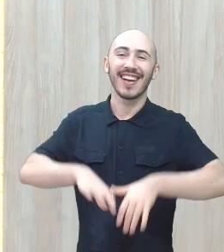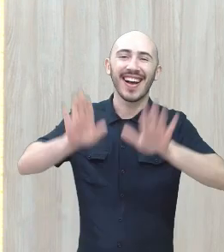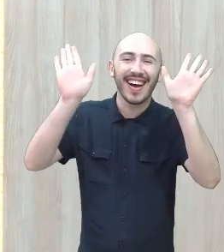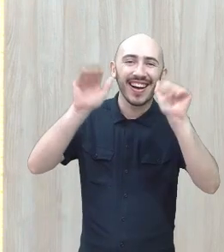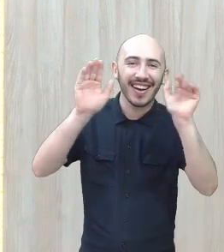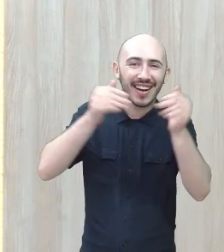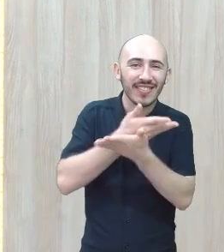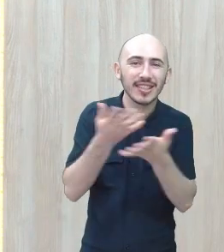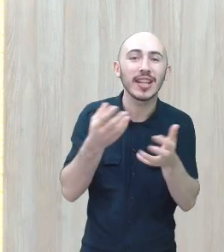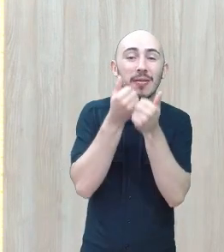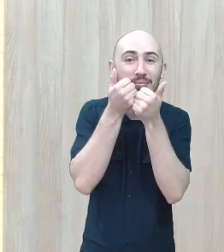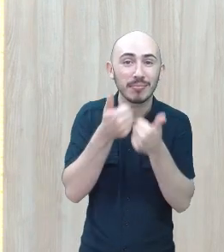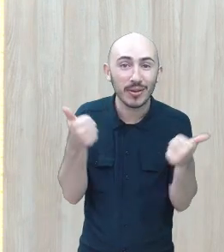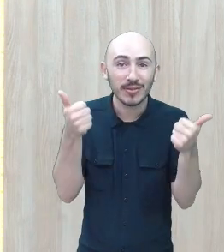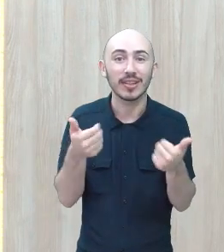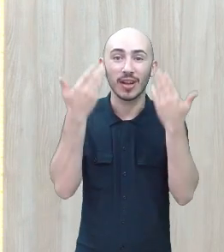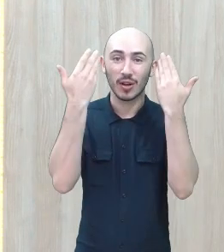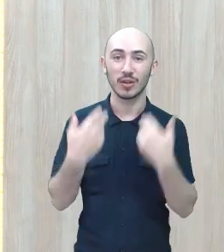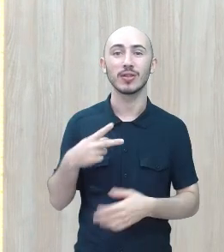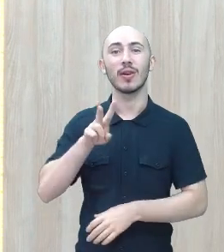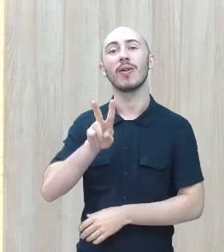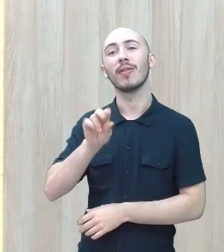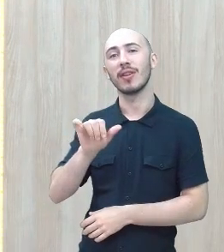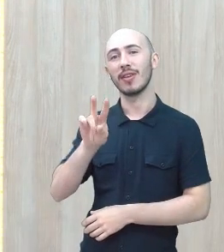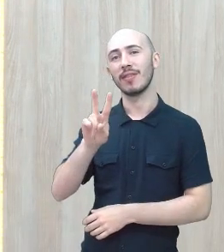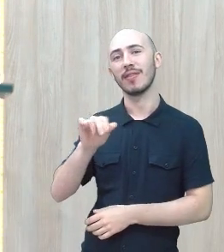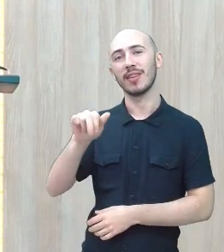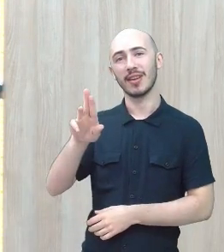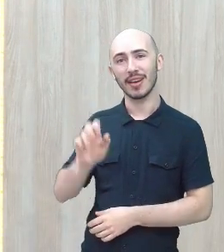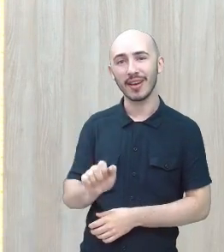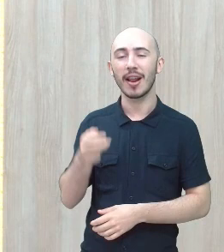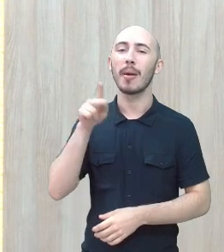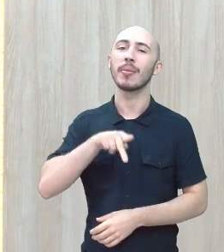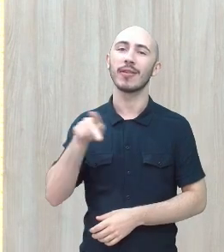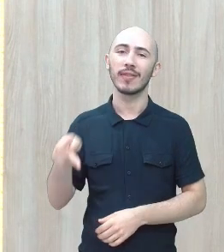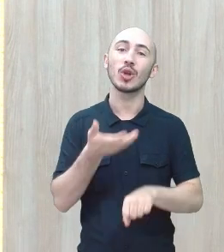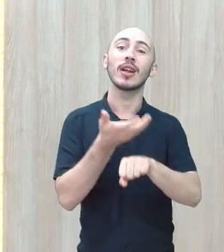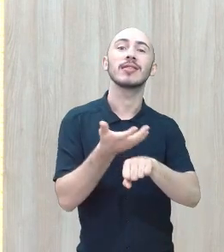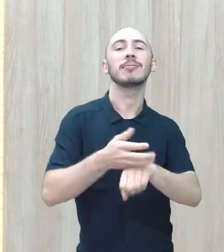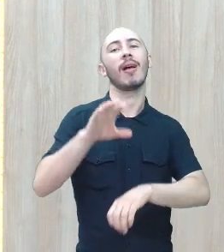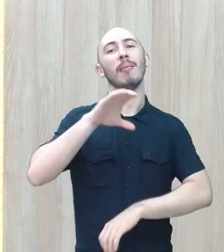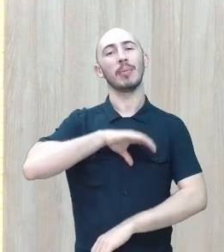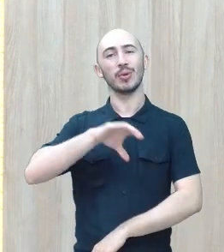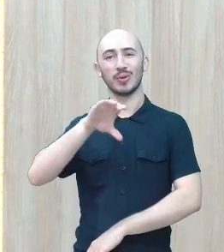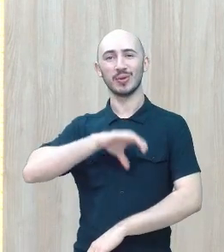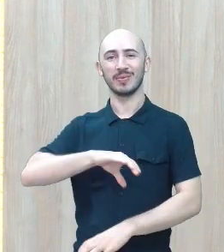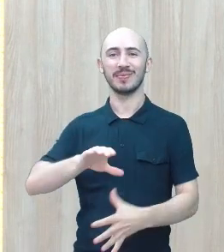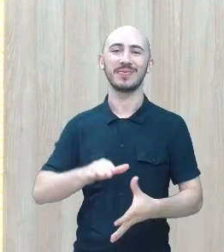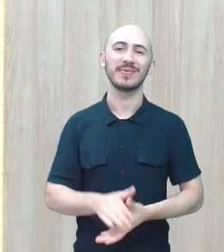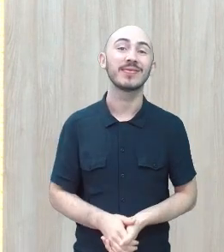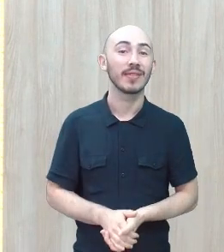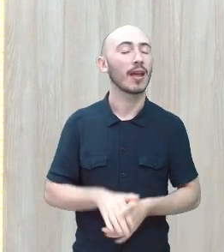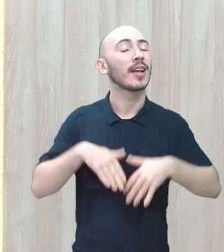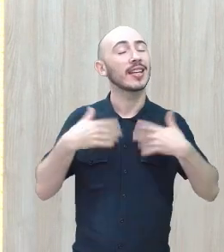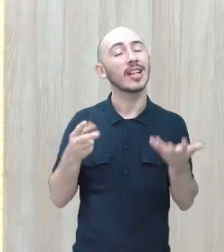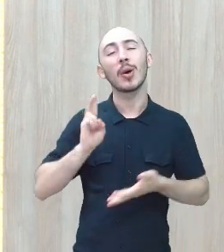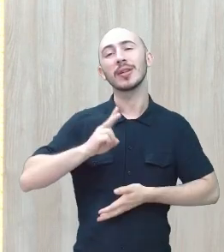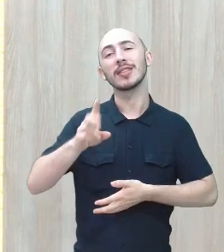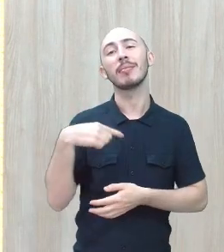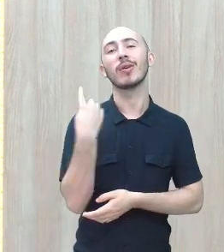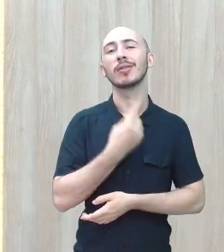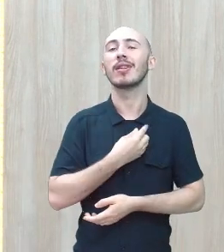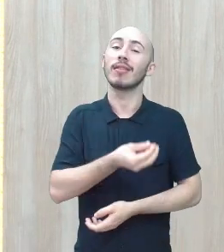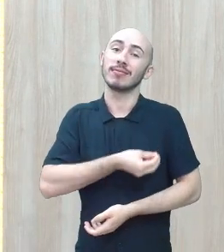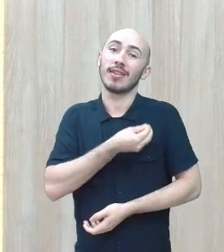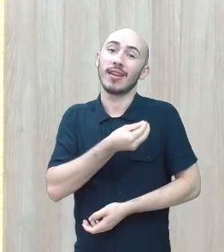Oi, gente, tudo bem com vocês? Eu sou Viviane Santos e hoje eu serei a sua professora de língua portuguesa, tá certo? Como sempre, nós estamos ao vivo